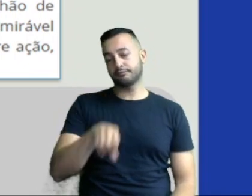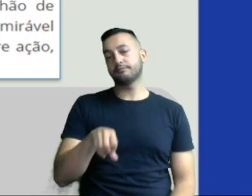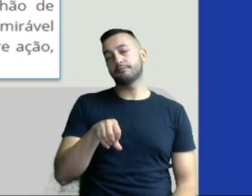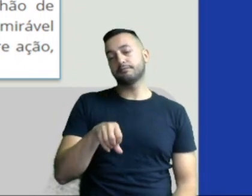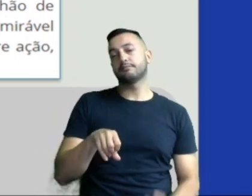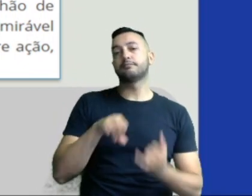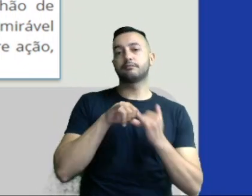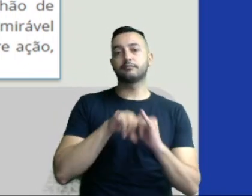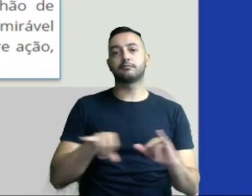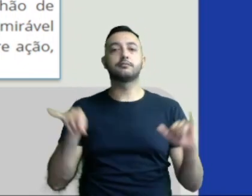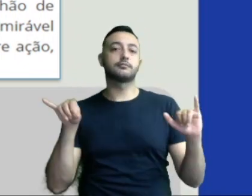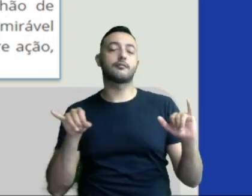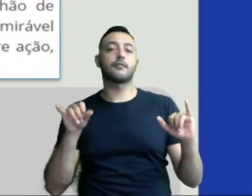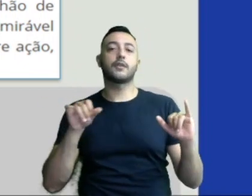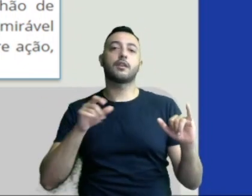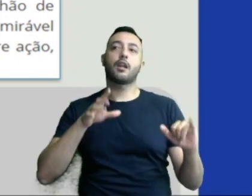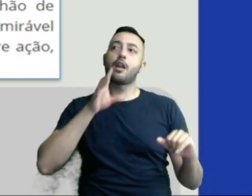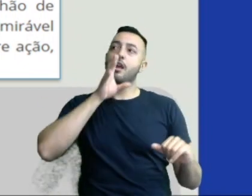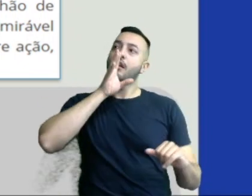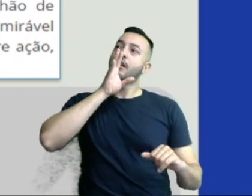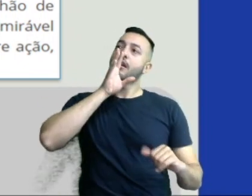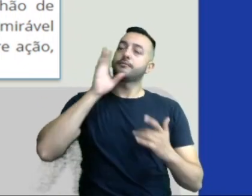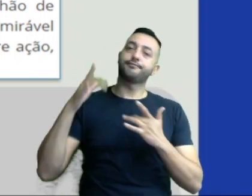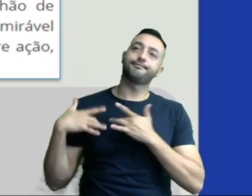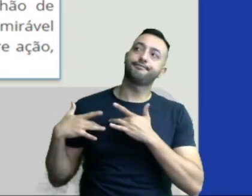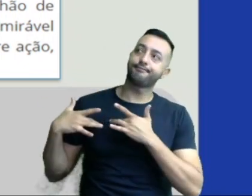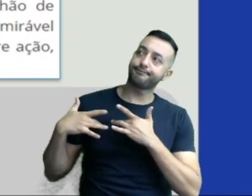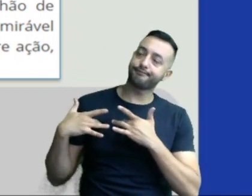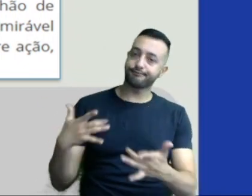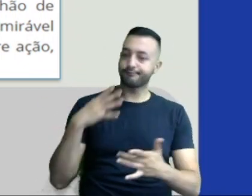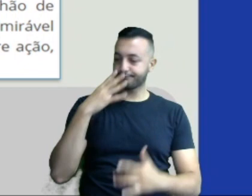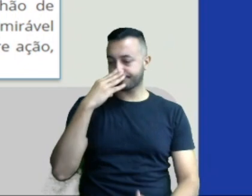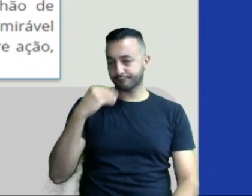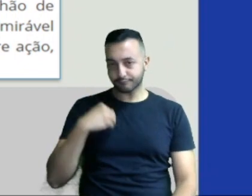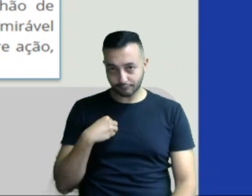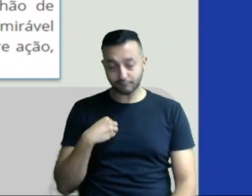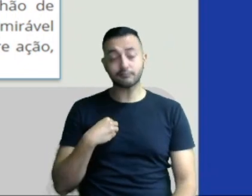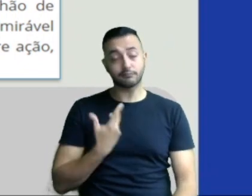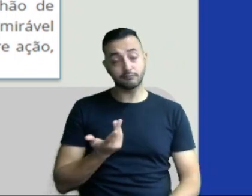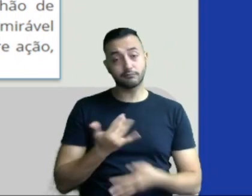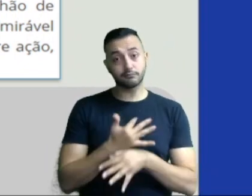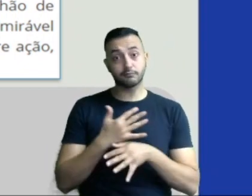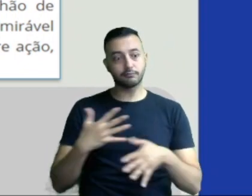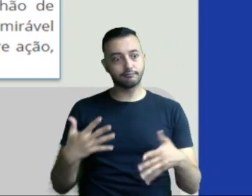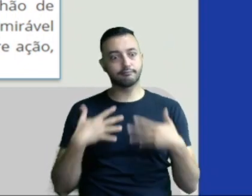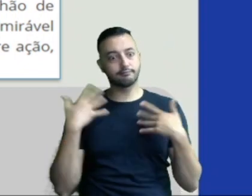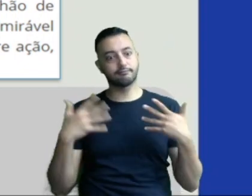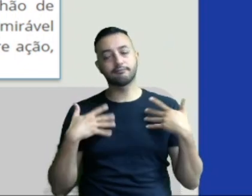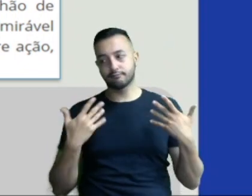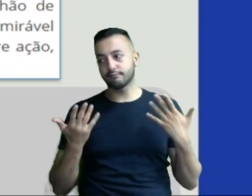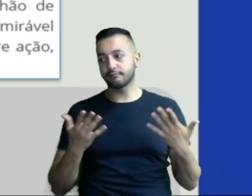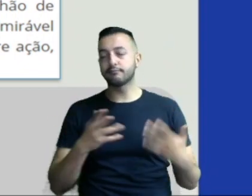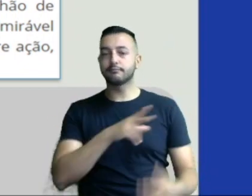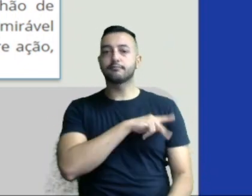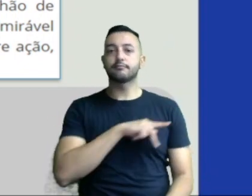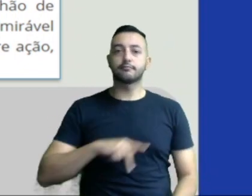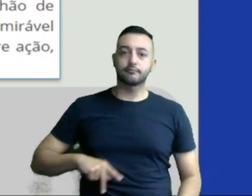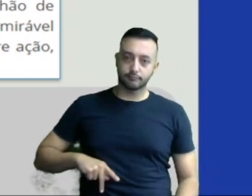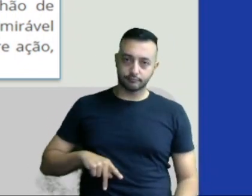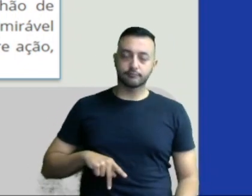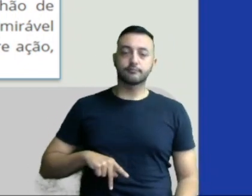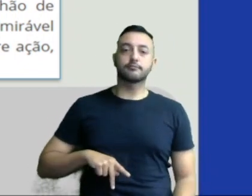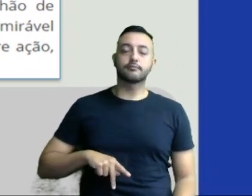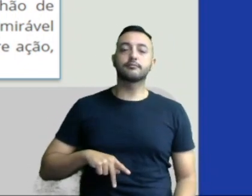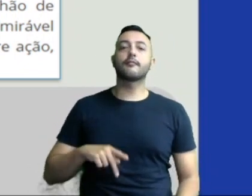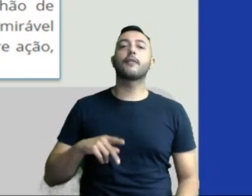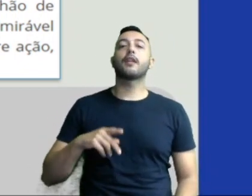a notícia da tão admirável abnegação causou grande entusiasmo na cidade. O presidente da